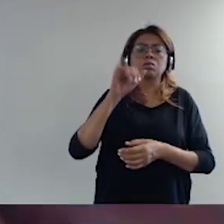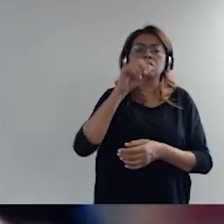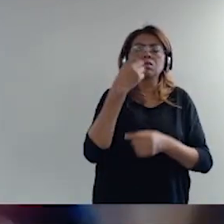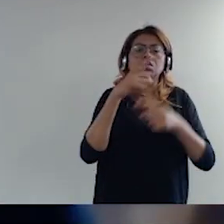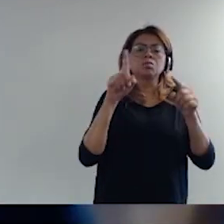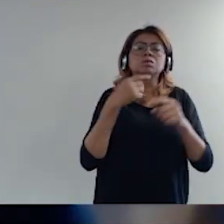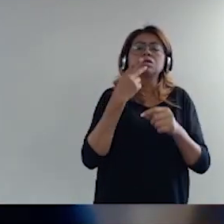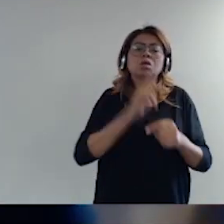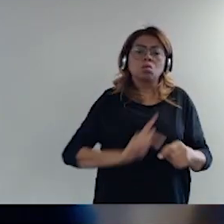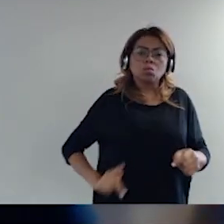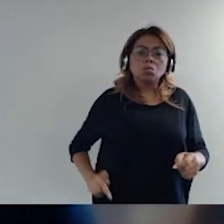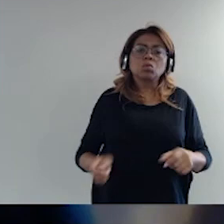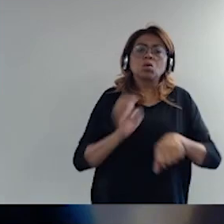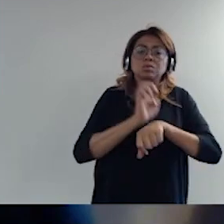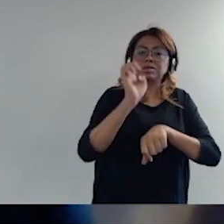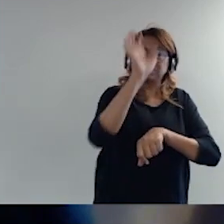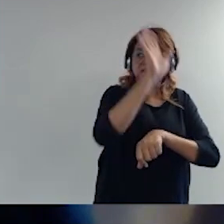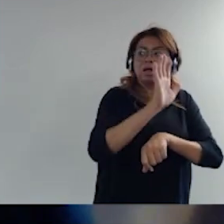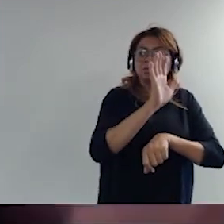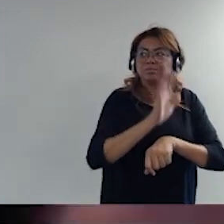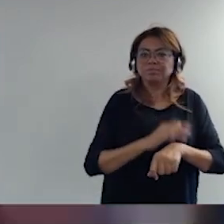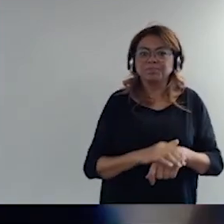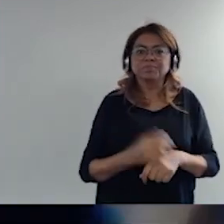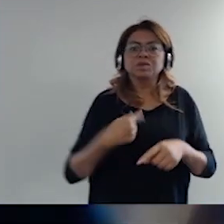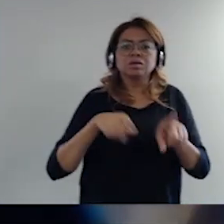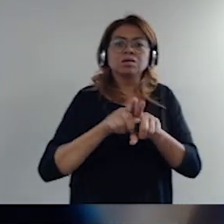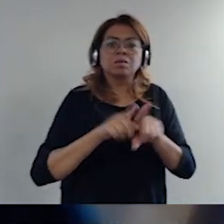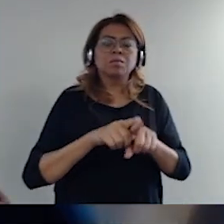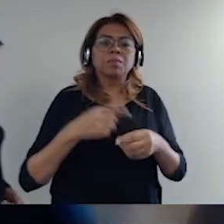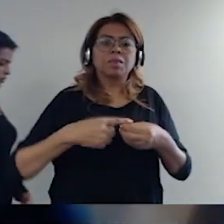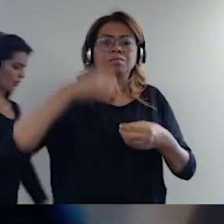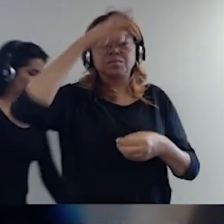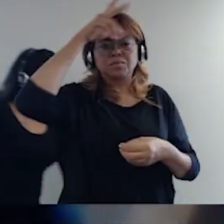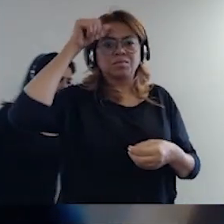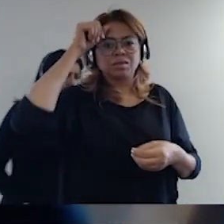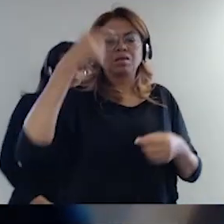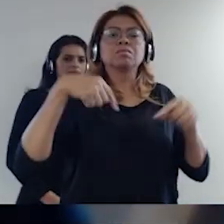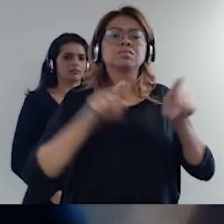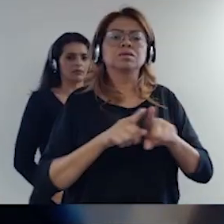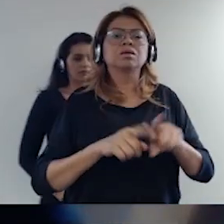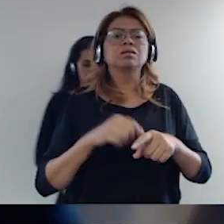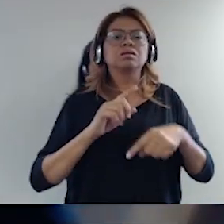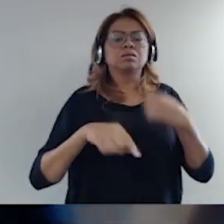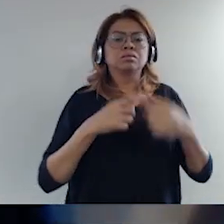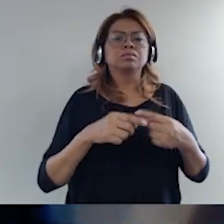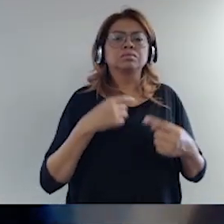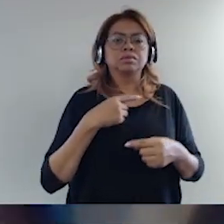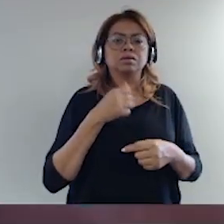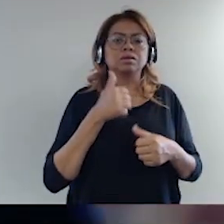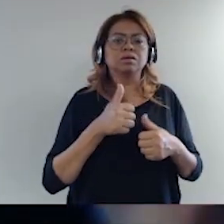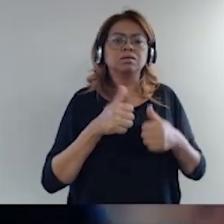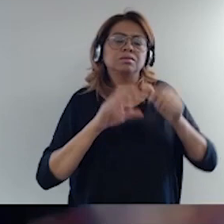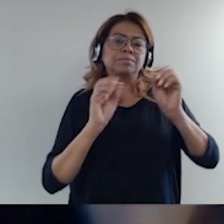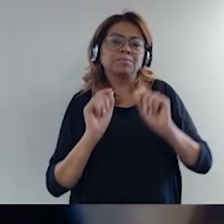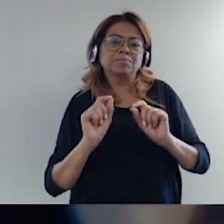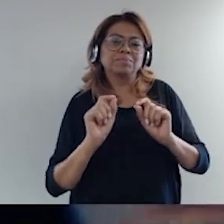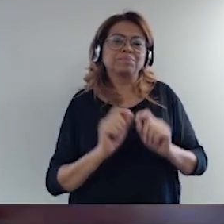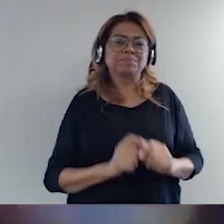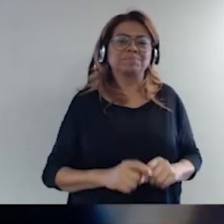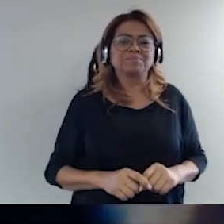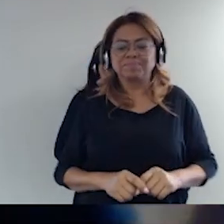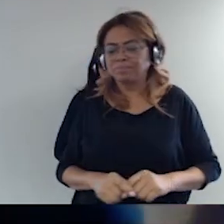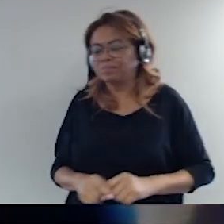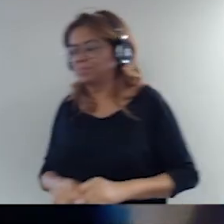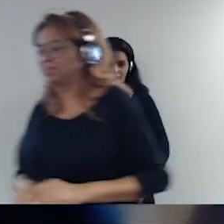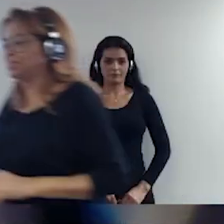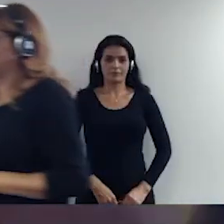a execução. Bem, a gente sabe que a União, infelizmente, e as notícias que